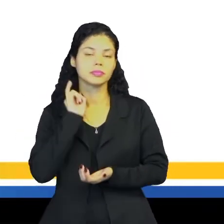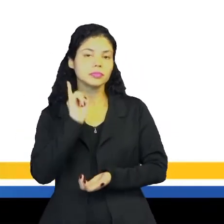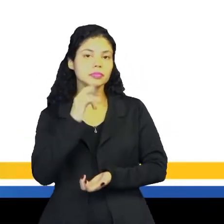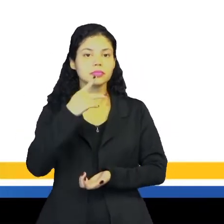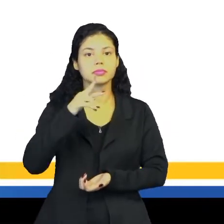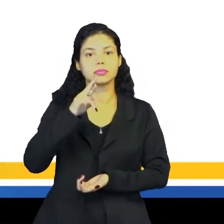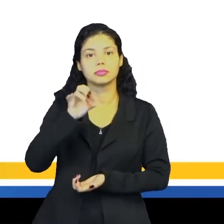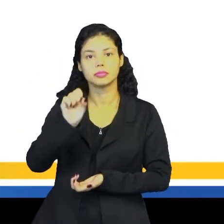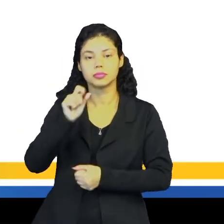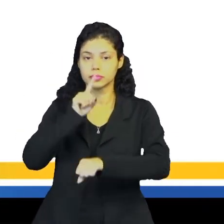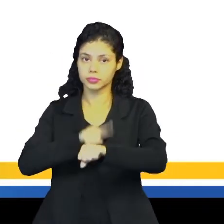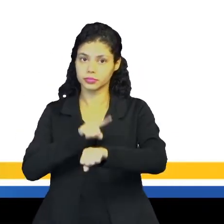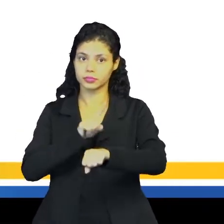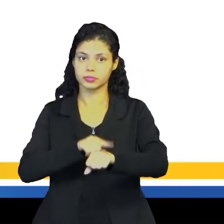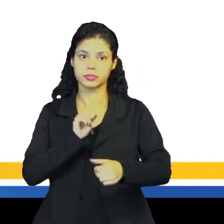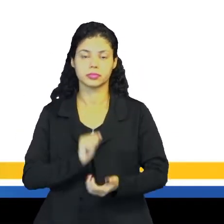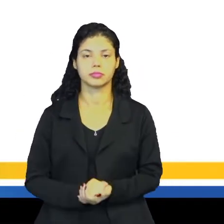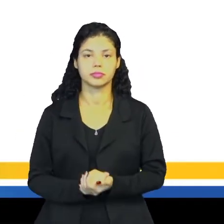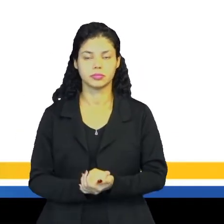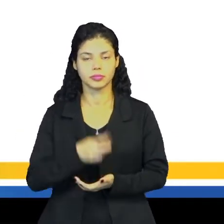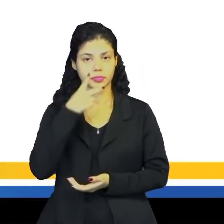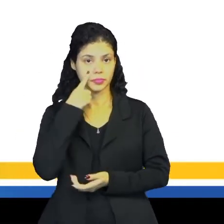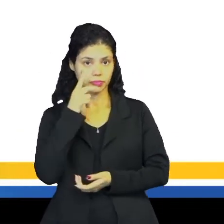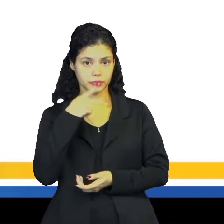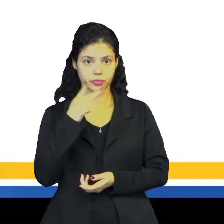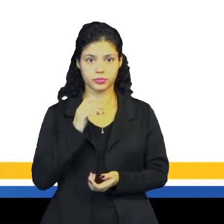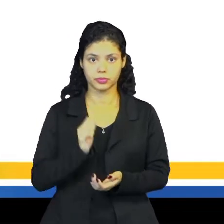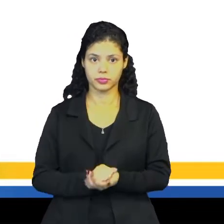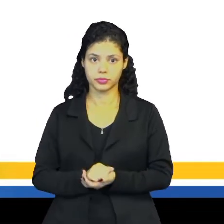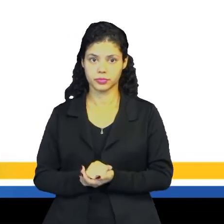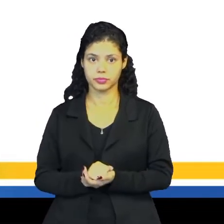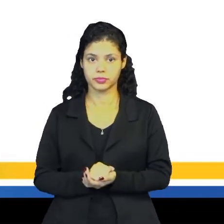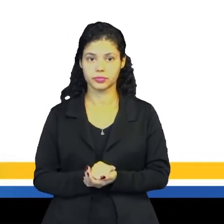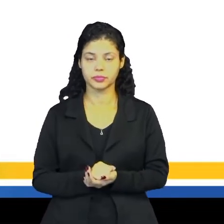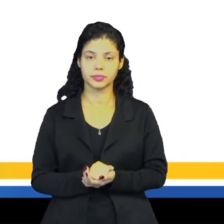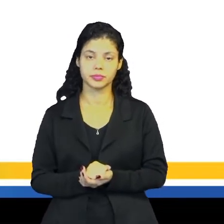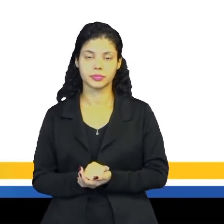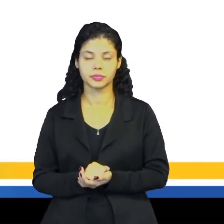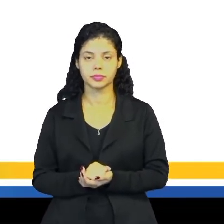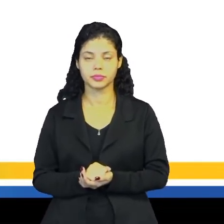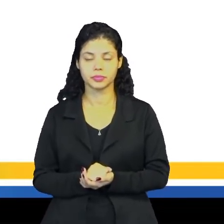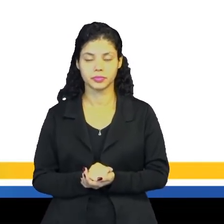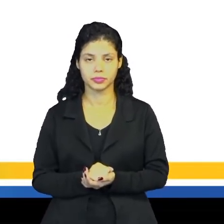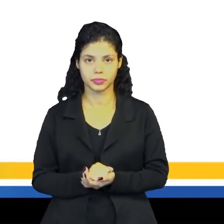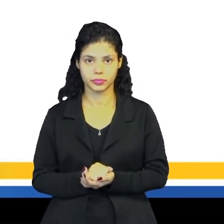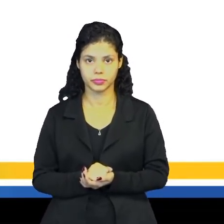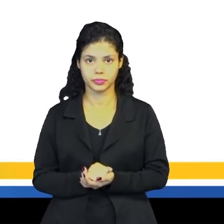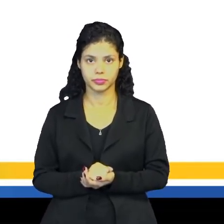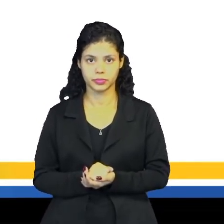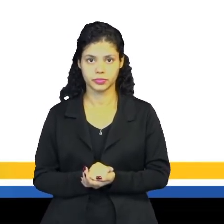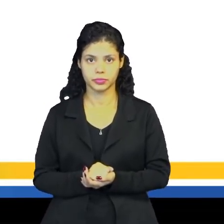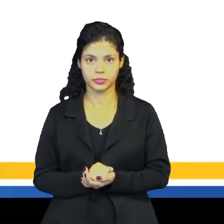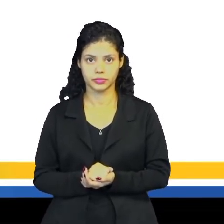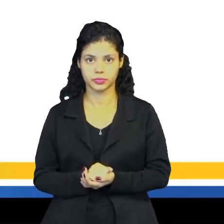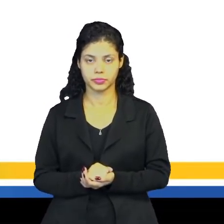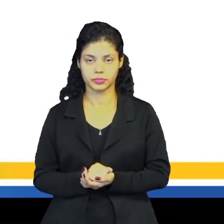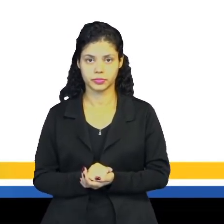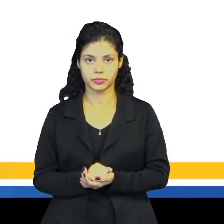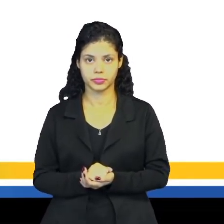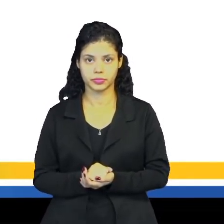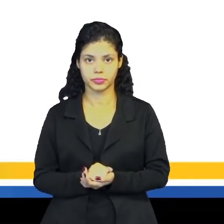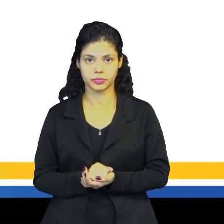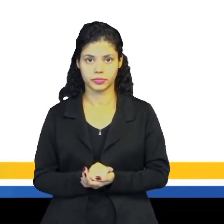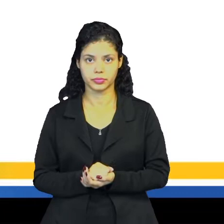uma preposição de time, de tempo, nós iremos falar sobre century, decades, years, months e